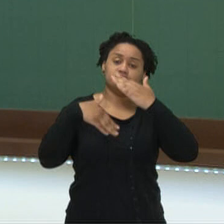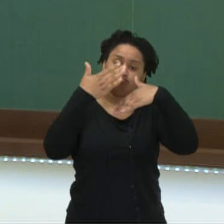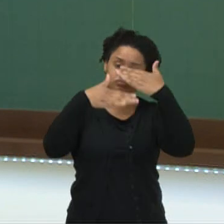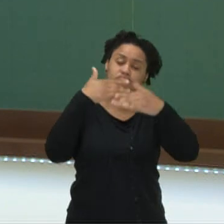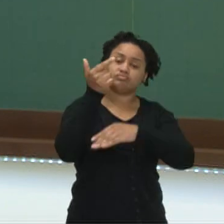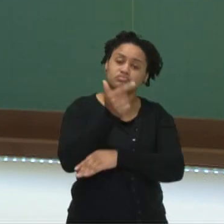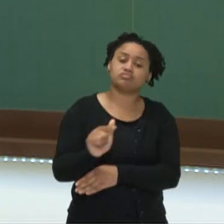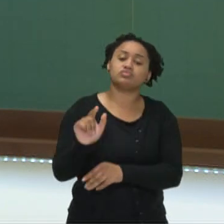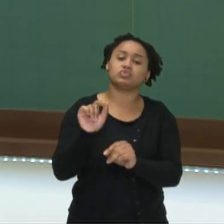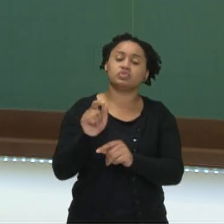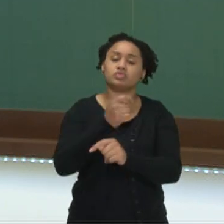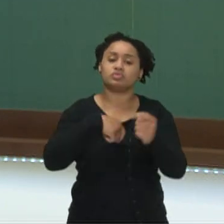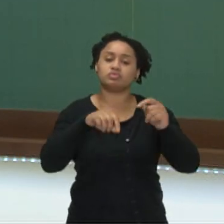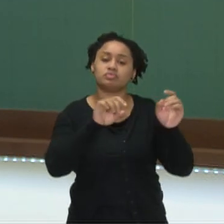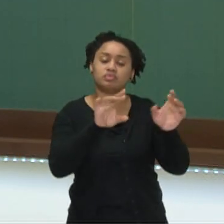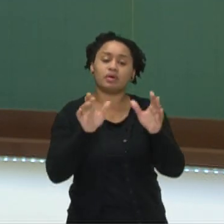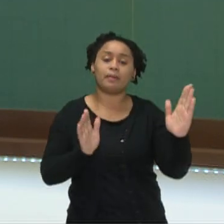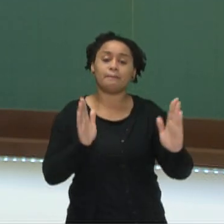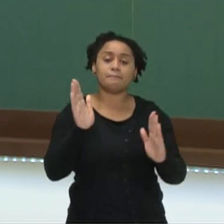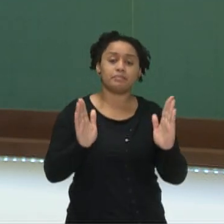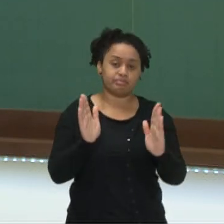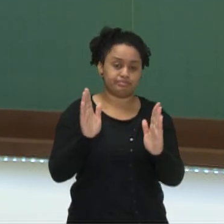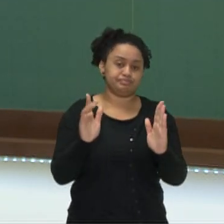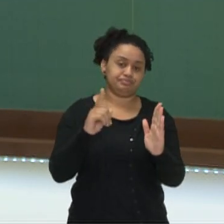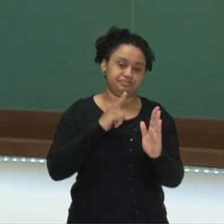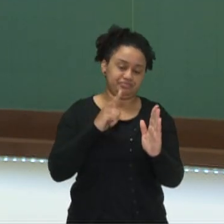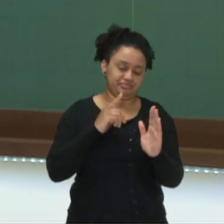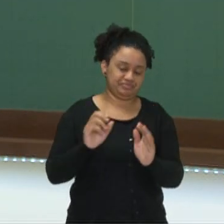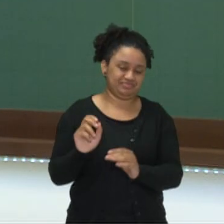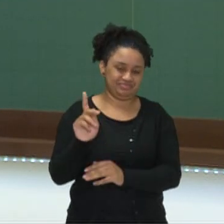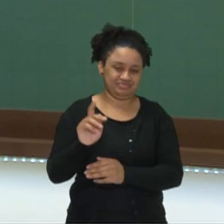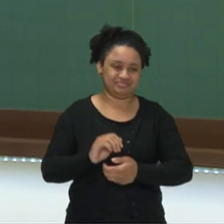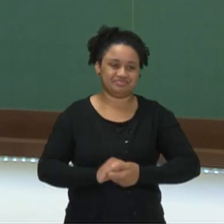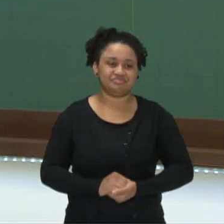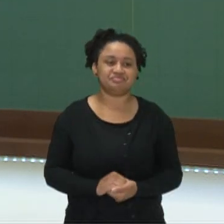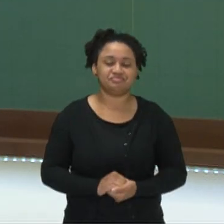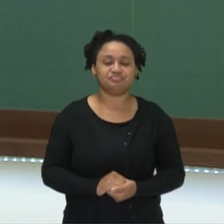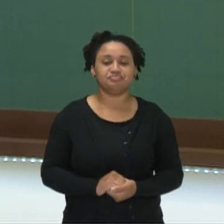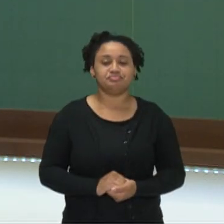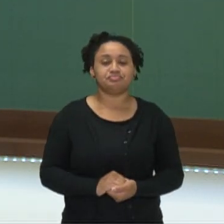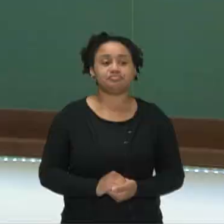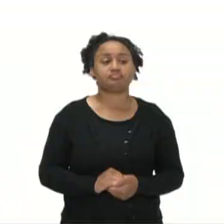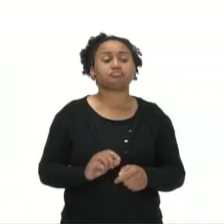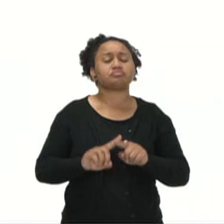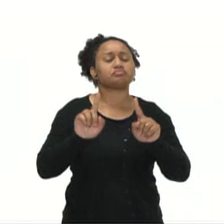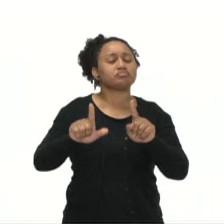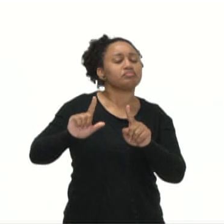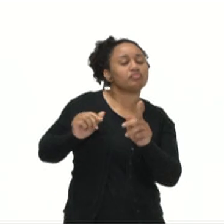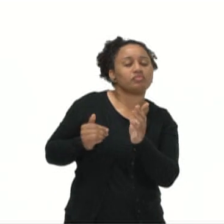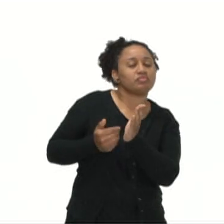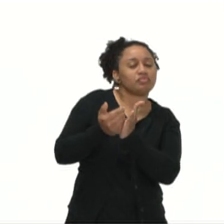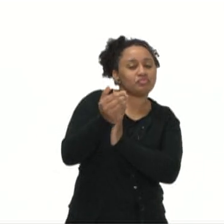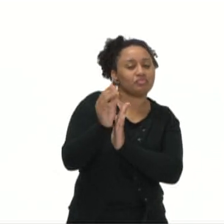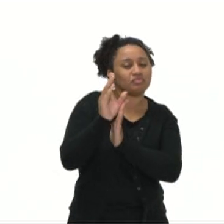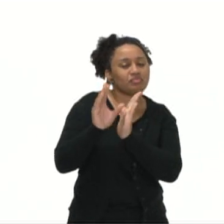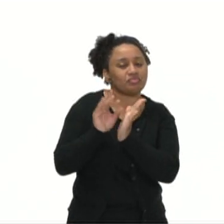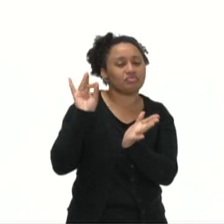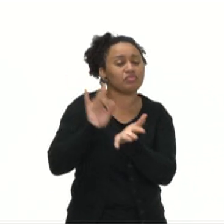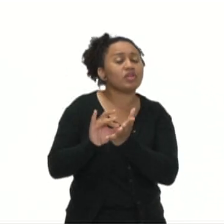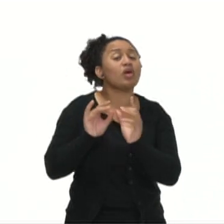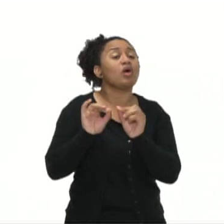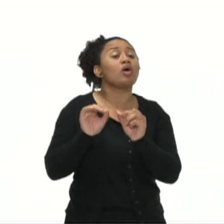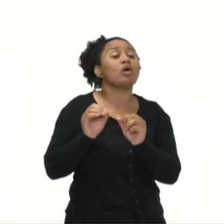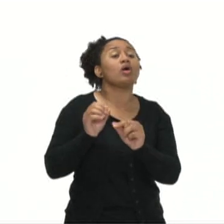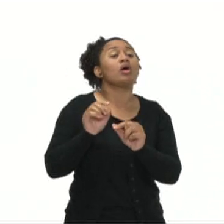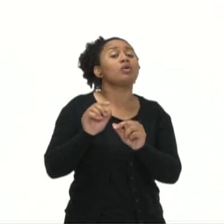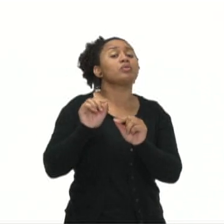do comércio neste período em que a gente está tratando, tá ok? Mas antes, quais mudanças que